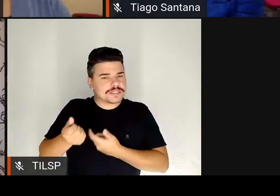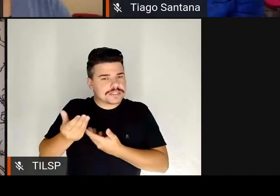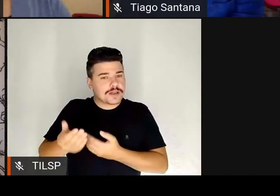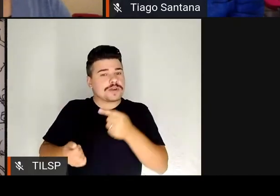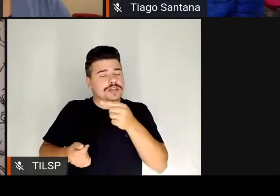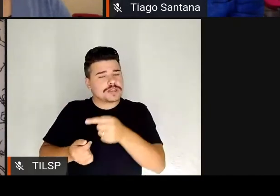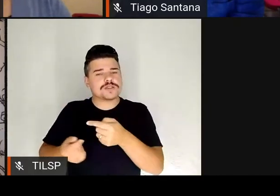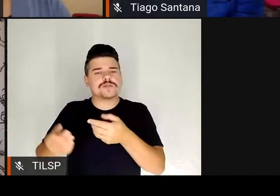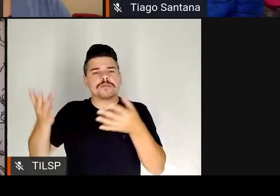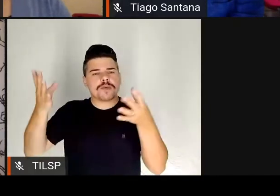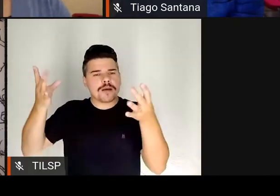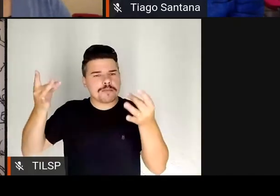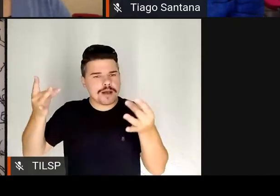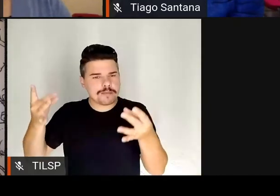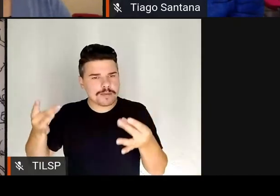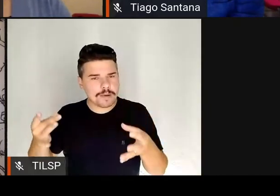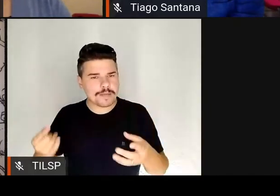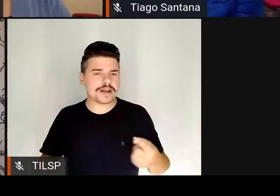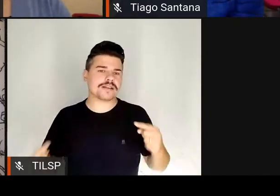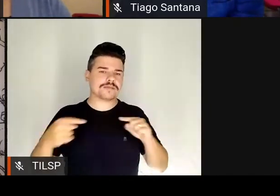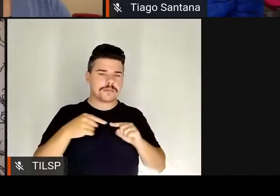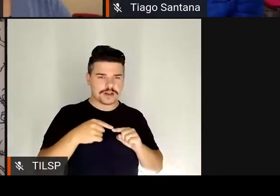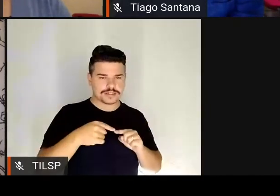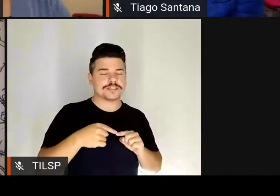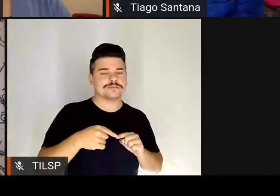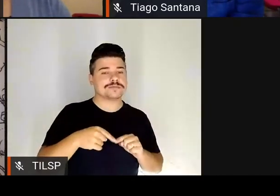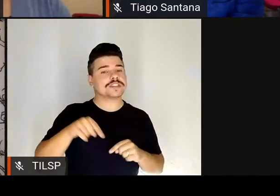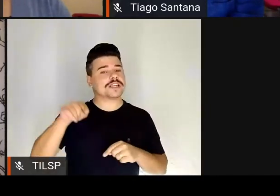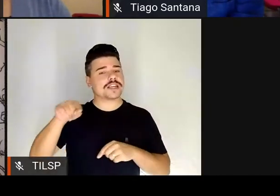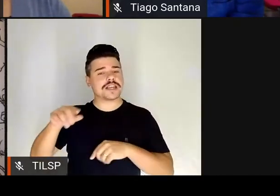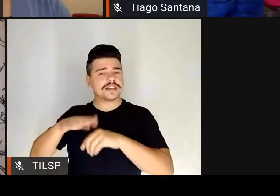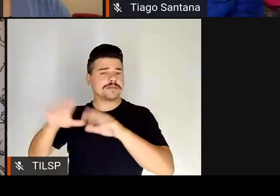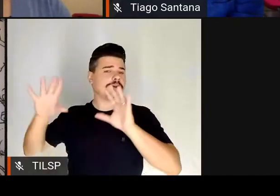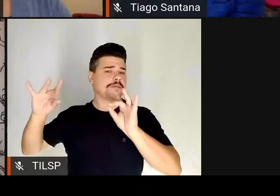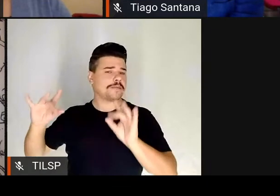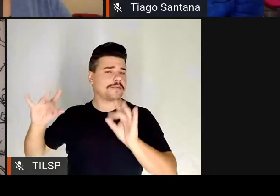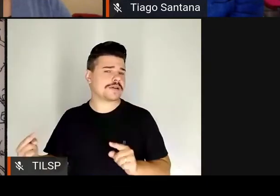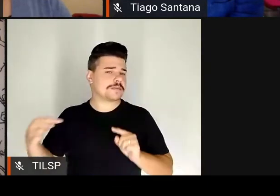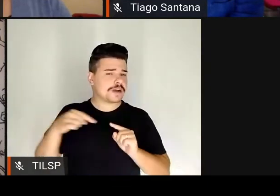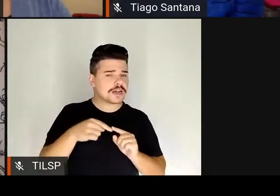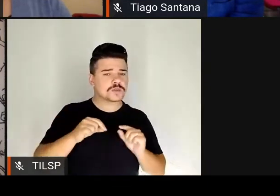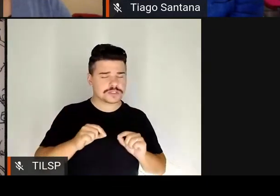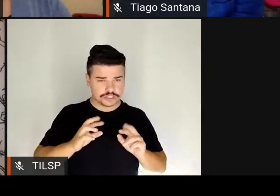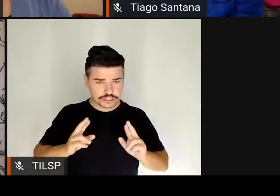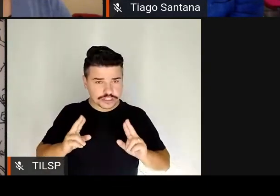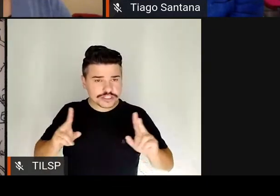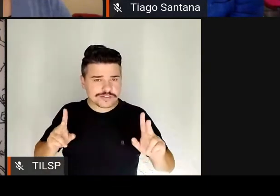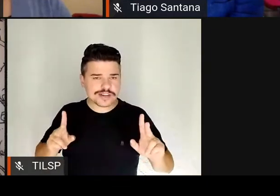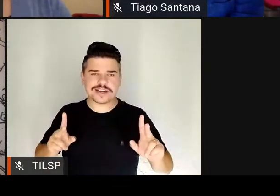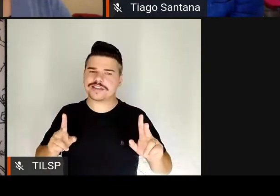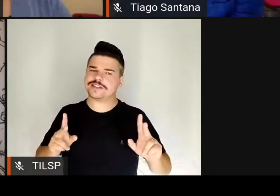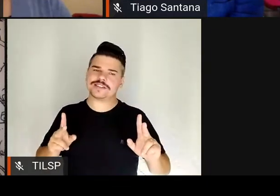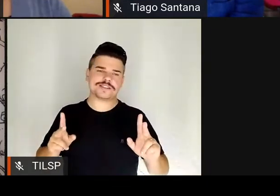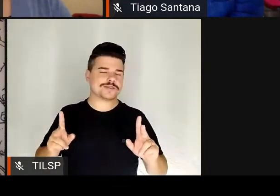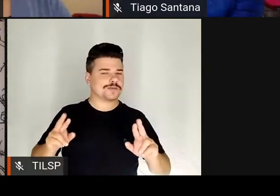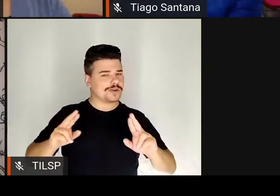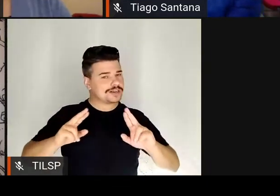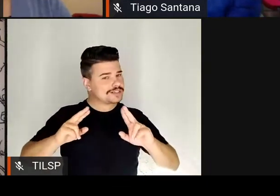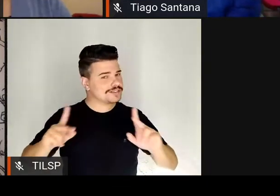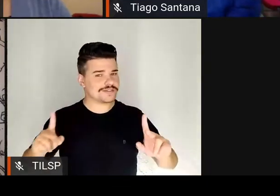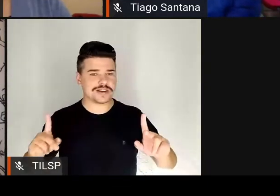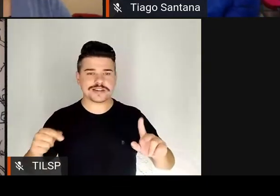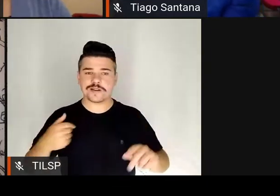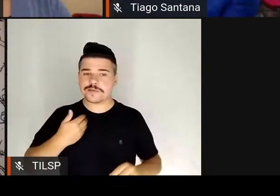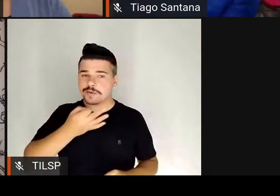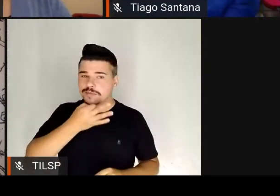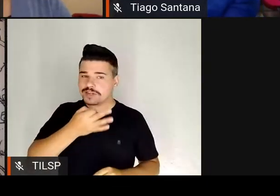desse embate, né? E ele é um embate que não é muito distinto, a meu ver, das questões que estavam colocadas para a